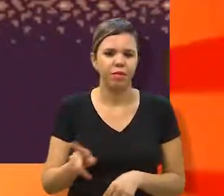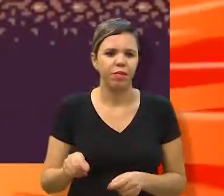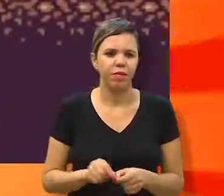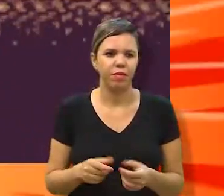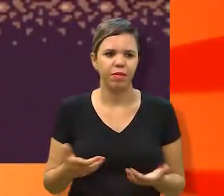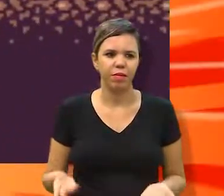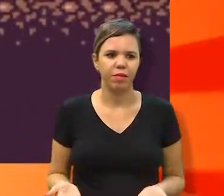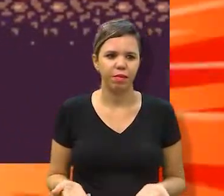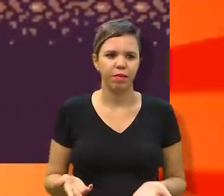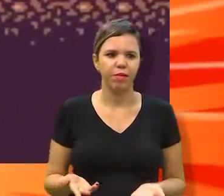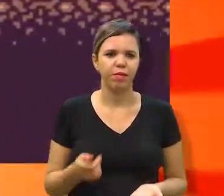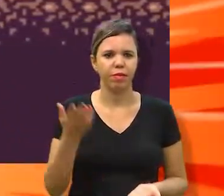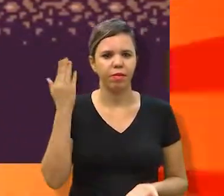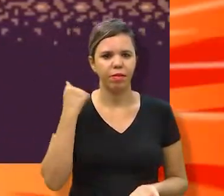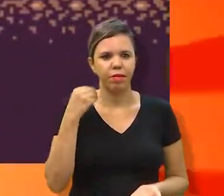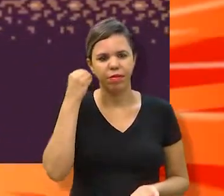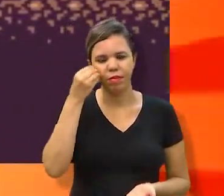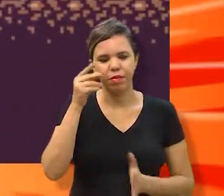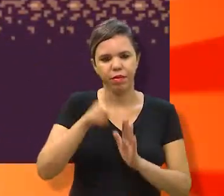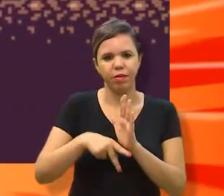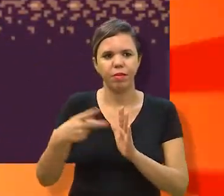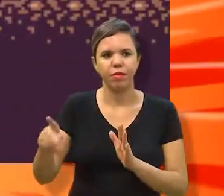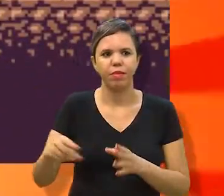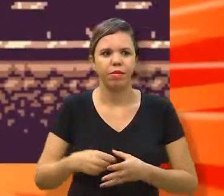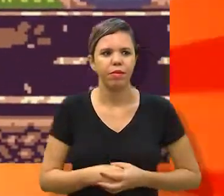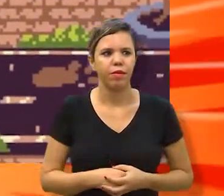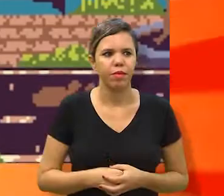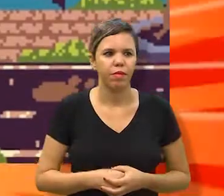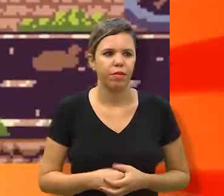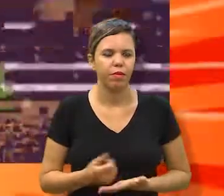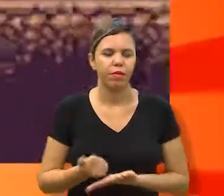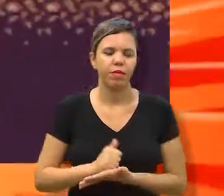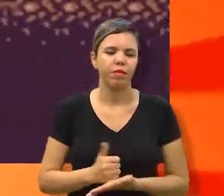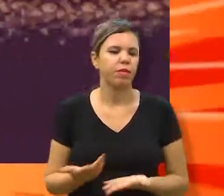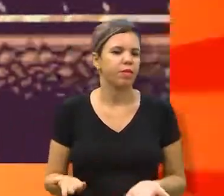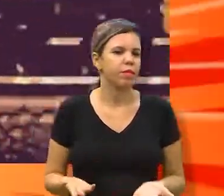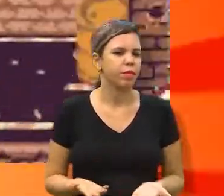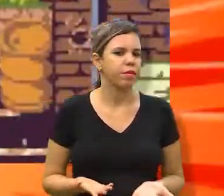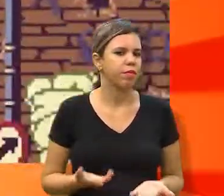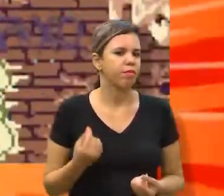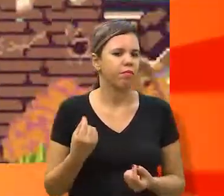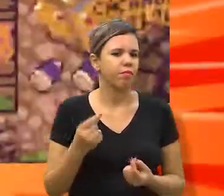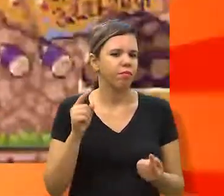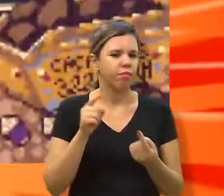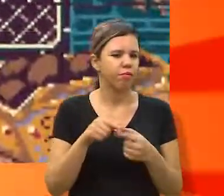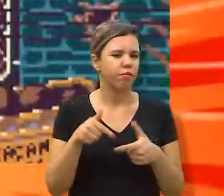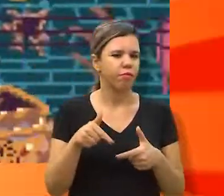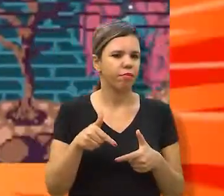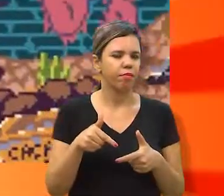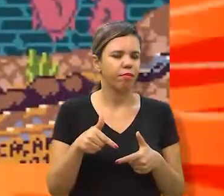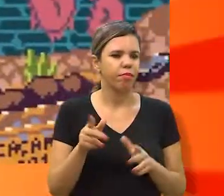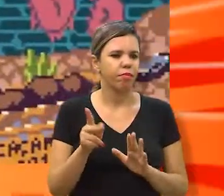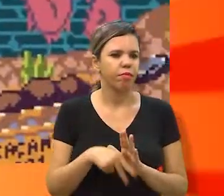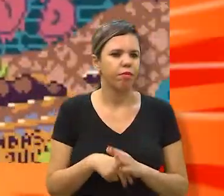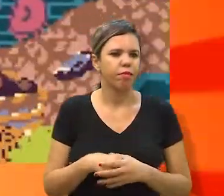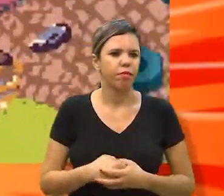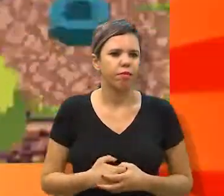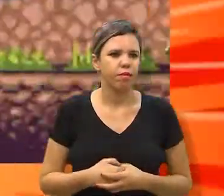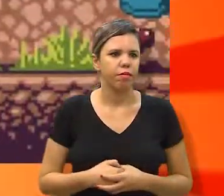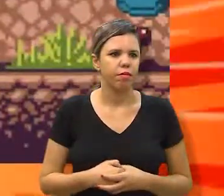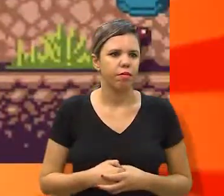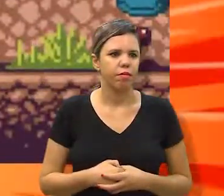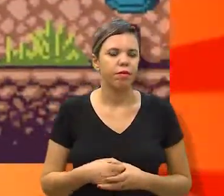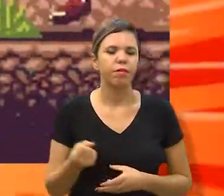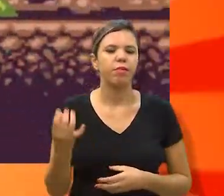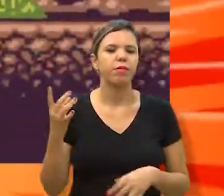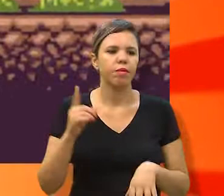vai escapar. E eu quero saber mais sobre esse projeto aí de game. Então, mas você está trabalhando nesse projeto